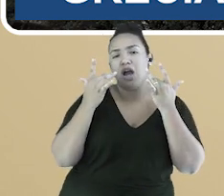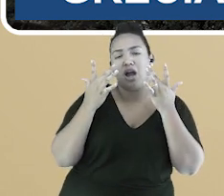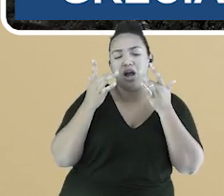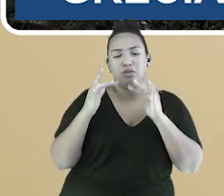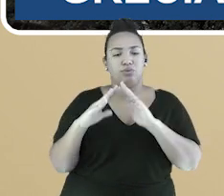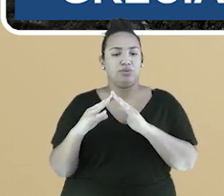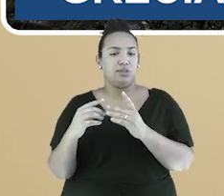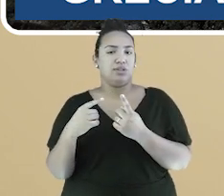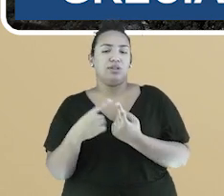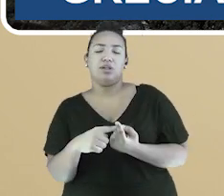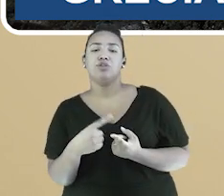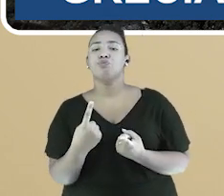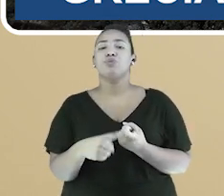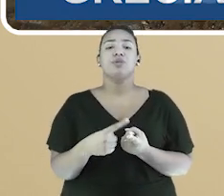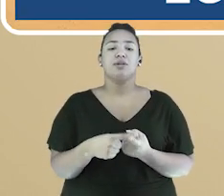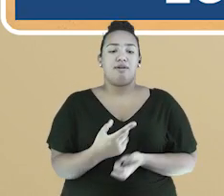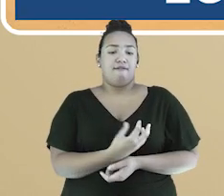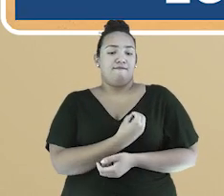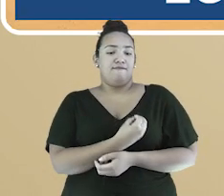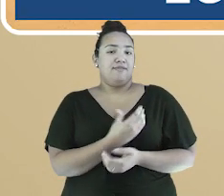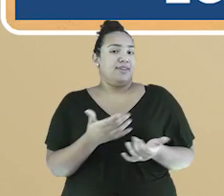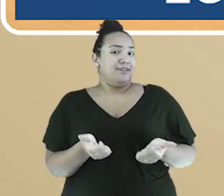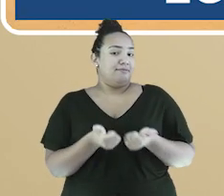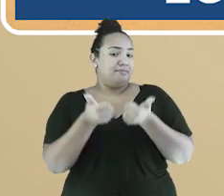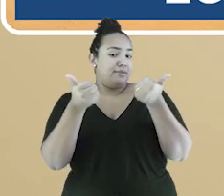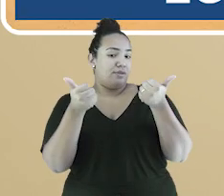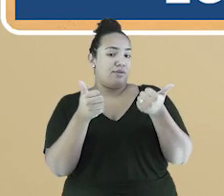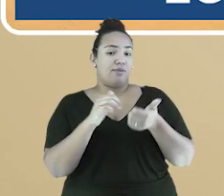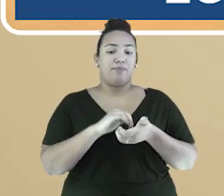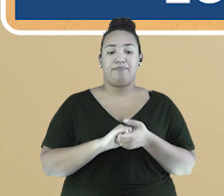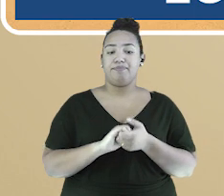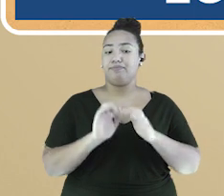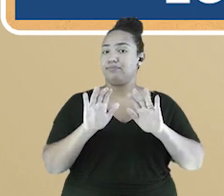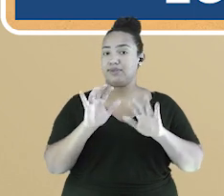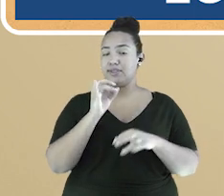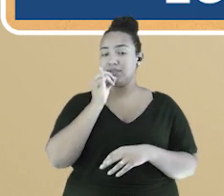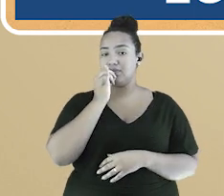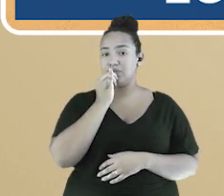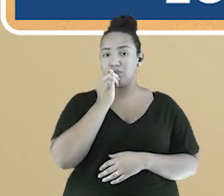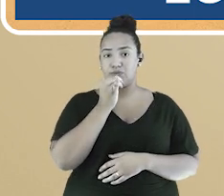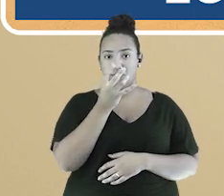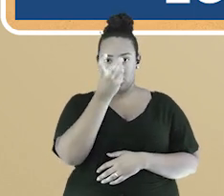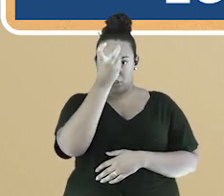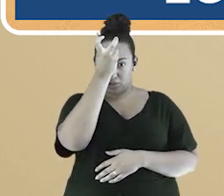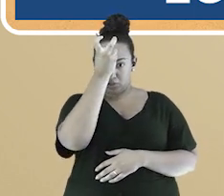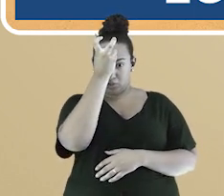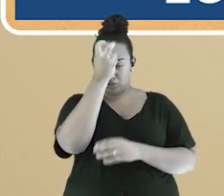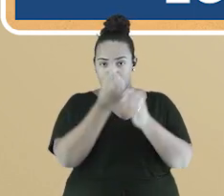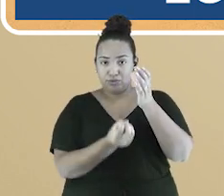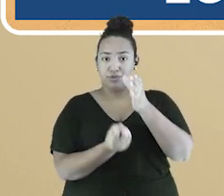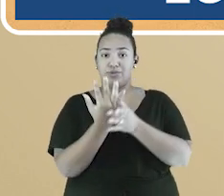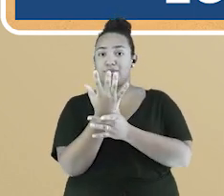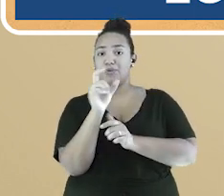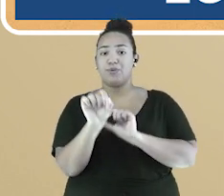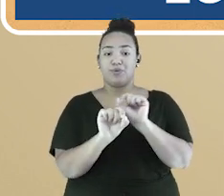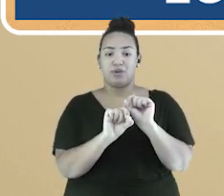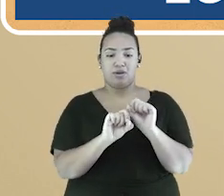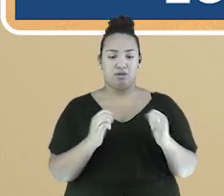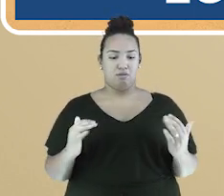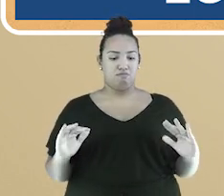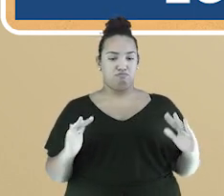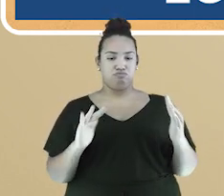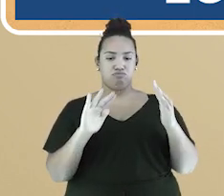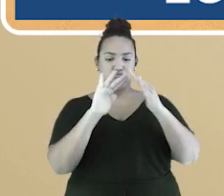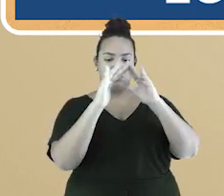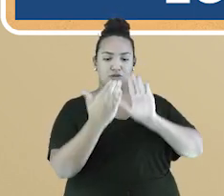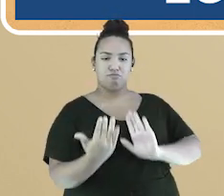para deixar a vida mais fácil. Os egípcios, por sua vez, fizeram as famosas pirâmides. Tem gente que